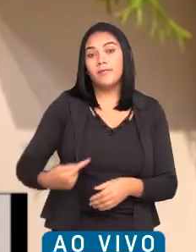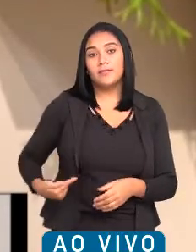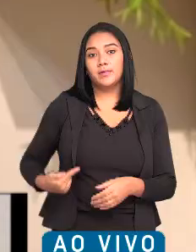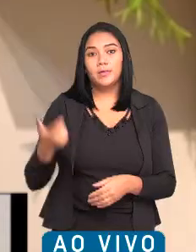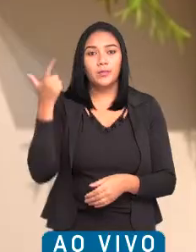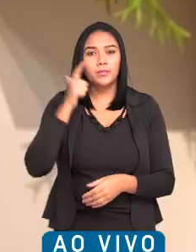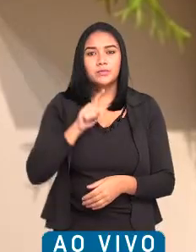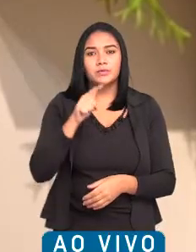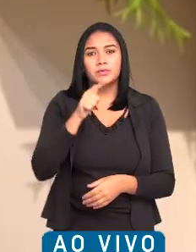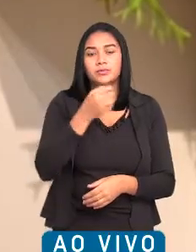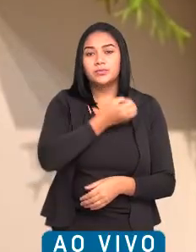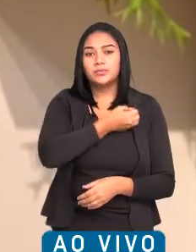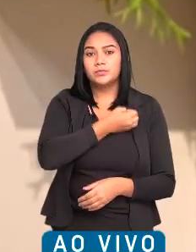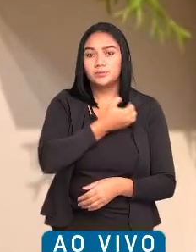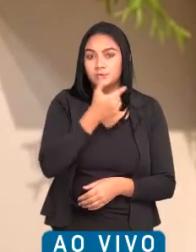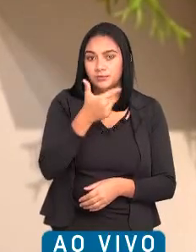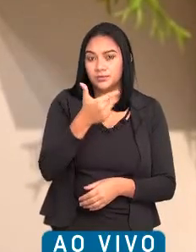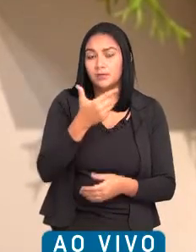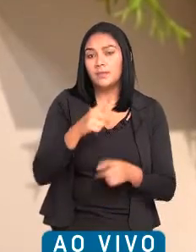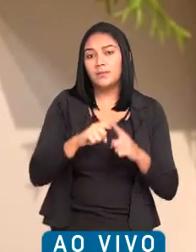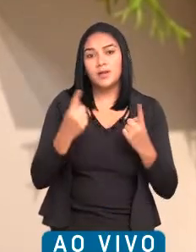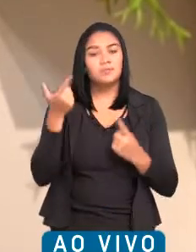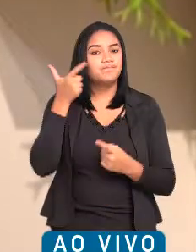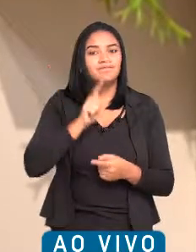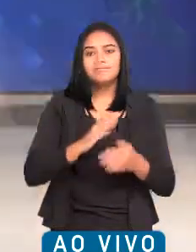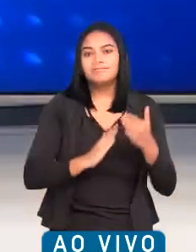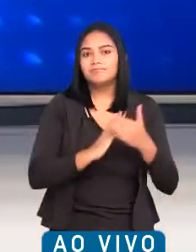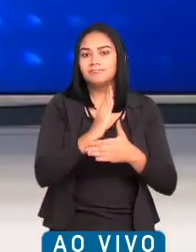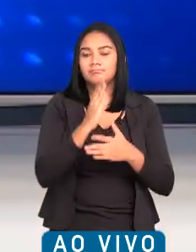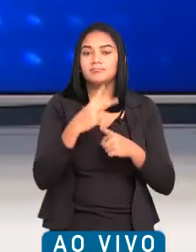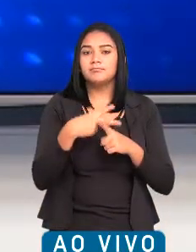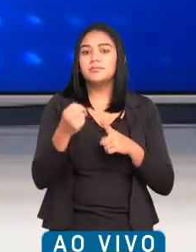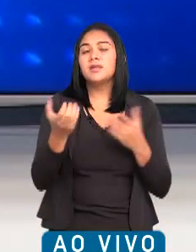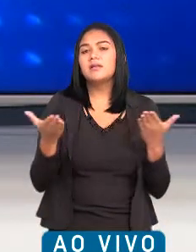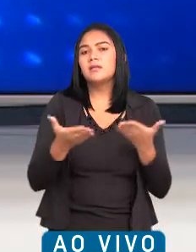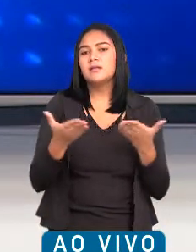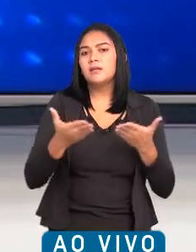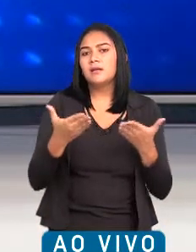de 2020, será diferente?